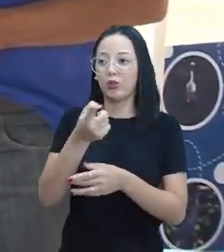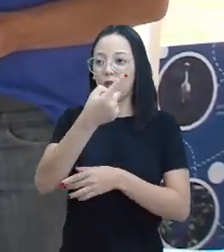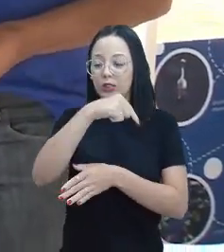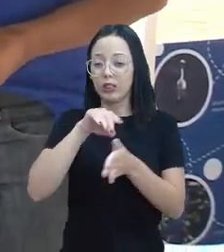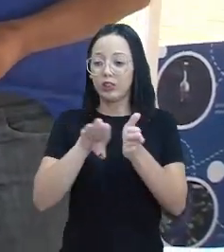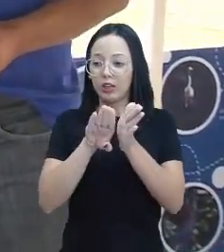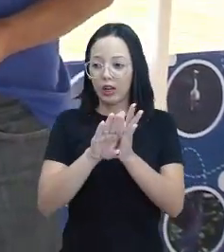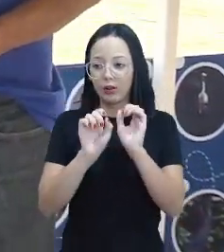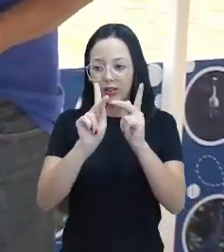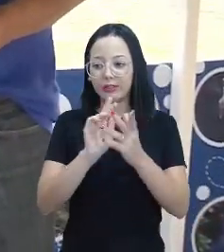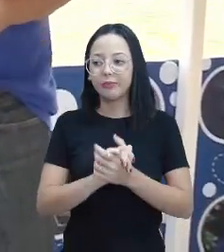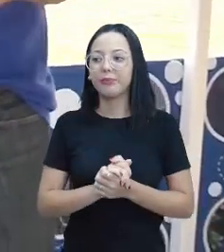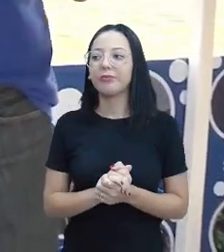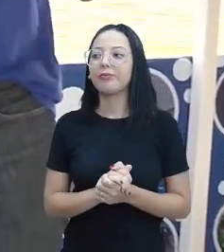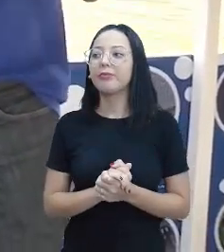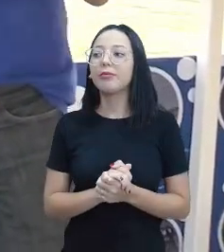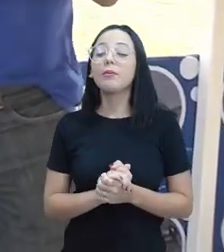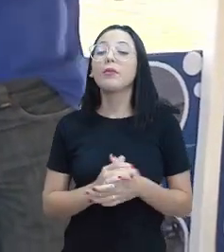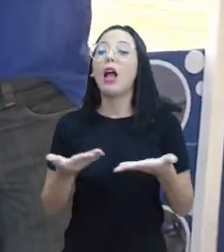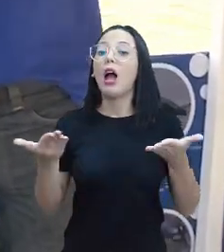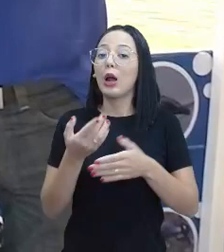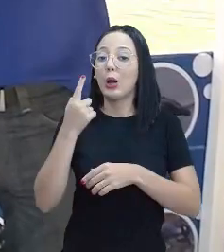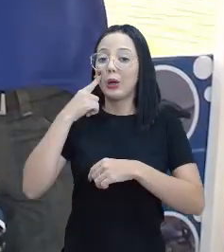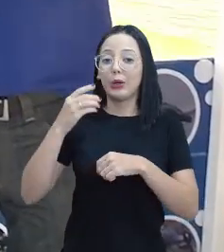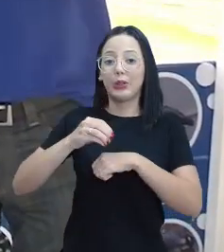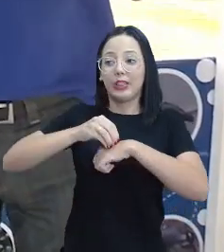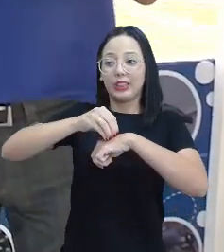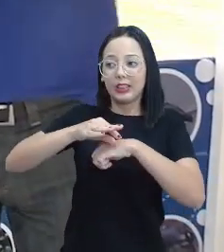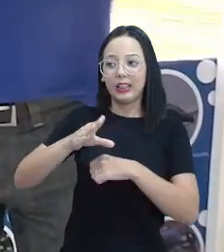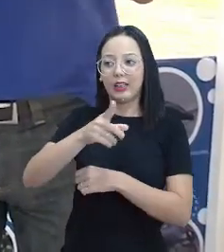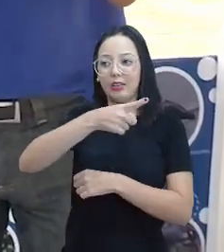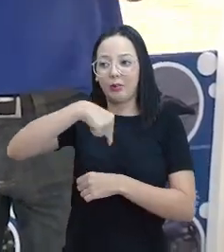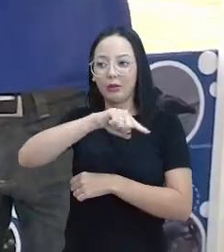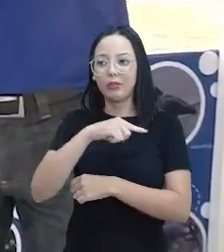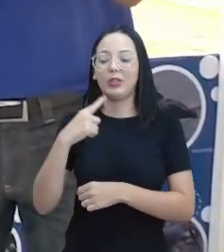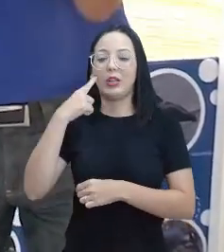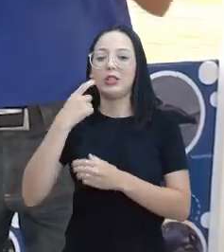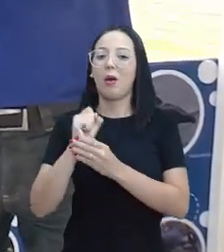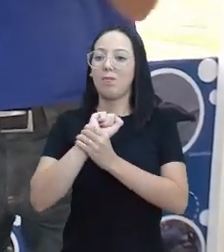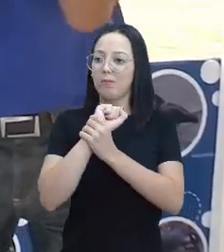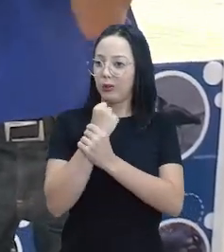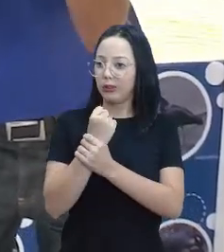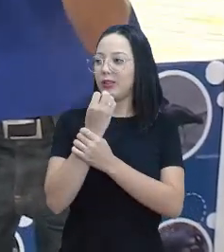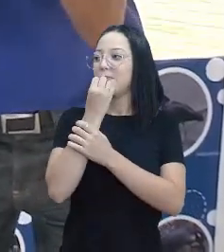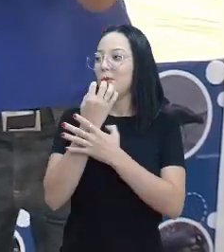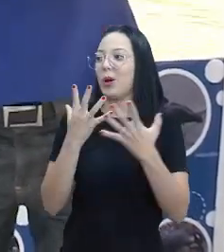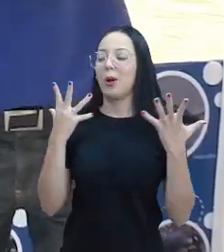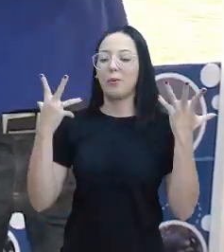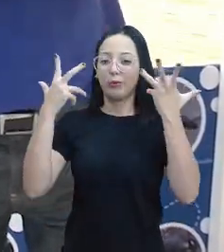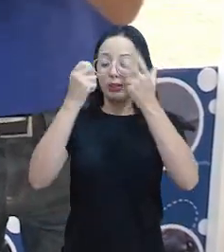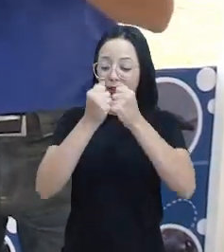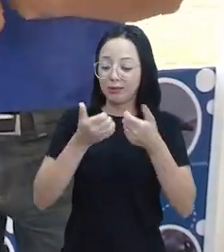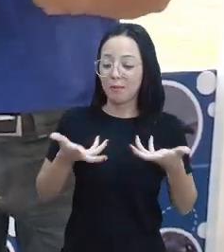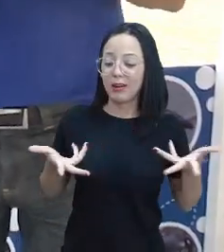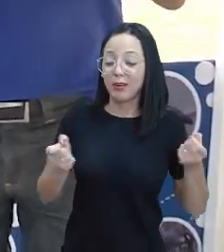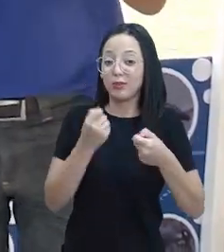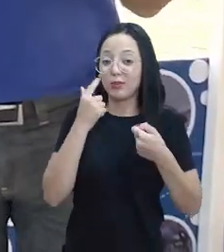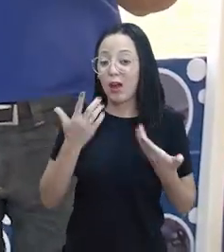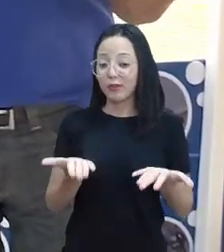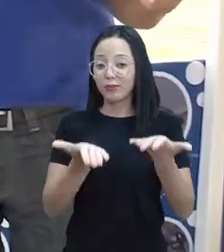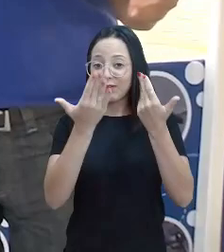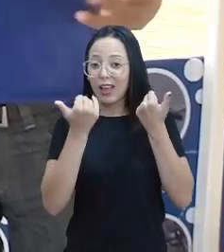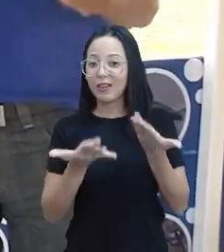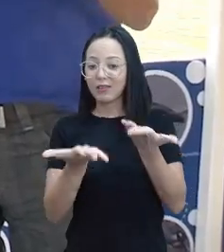gente. Tá vendo então um recado para vocês aqui, extremamente seguro, belo, lindo, maravilhoso. Vem